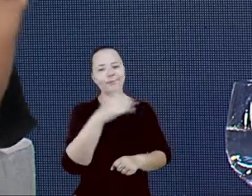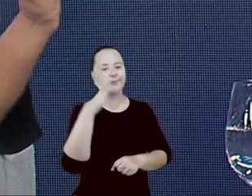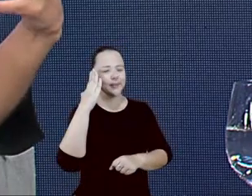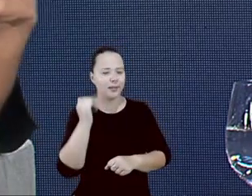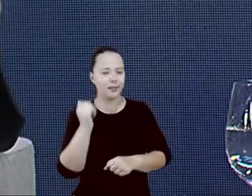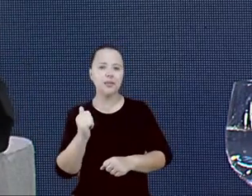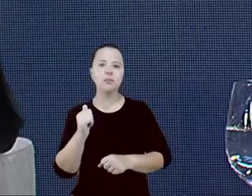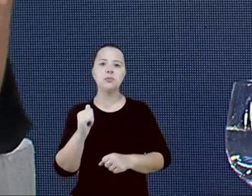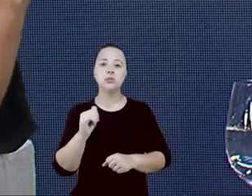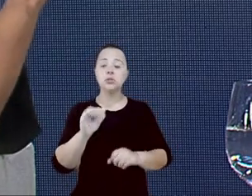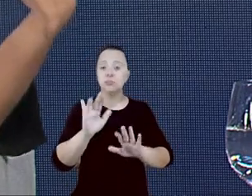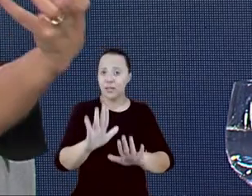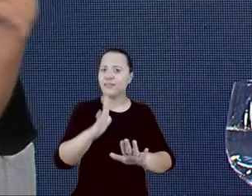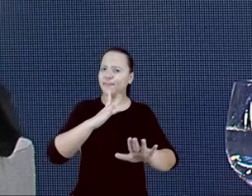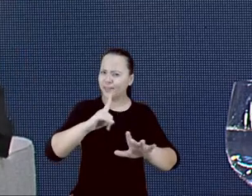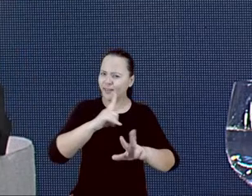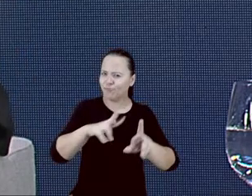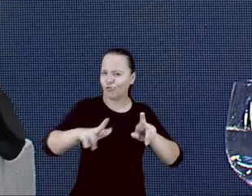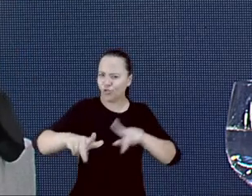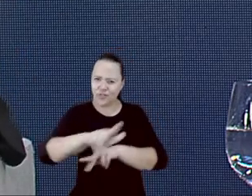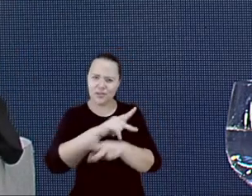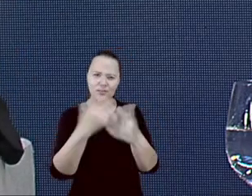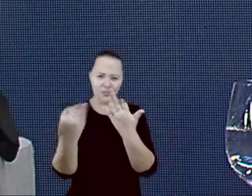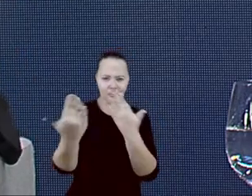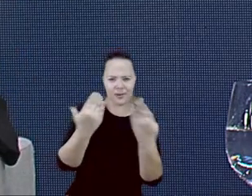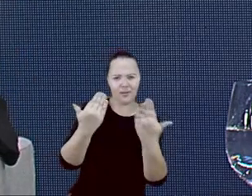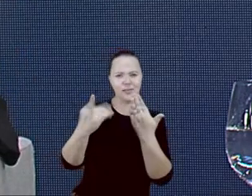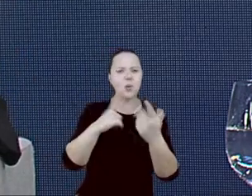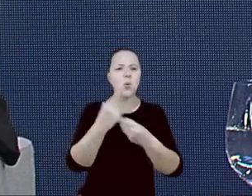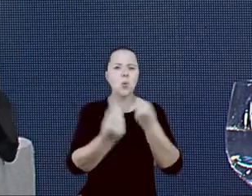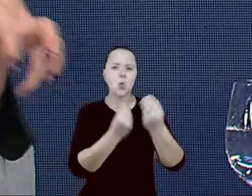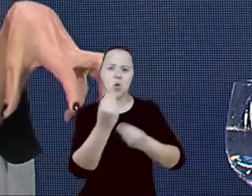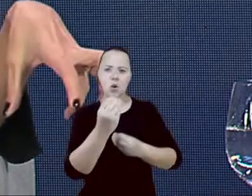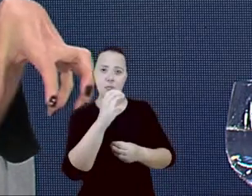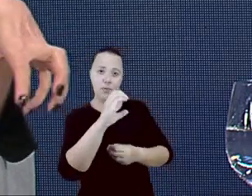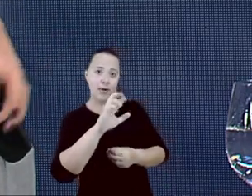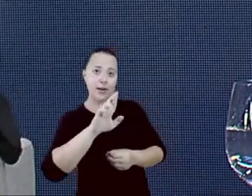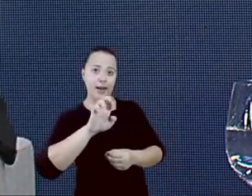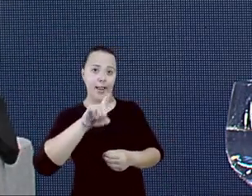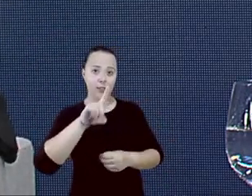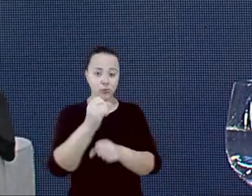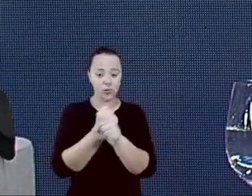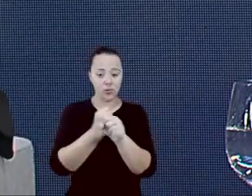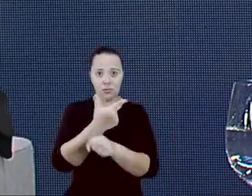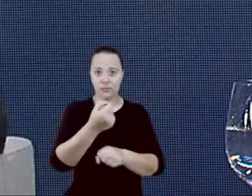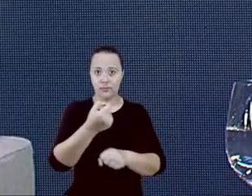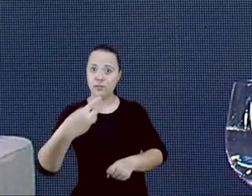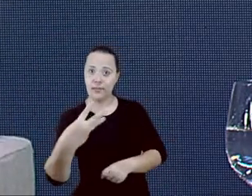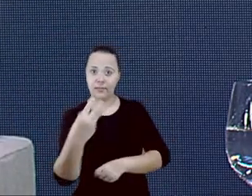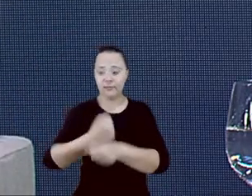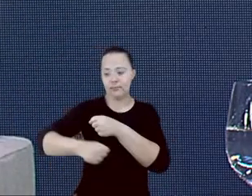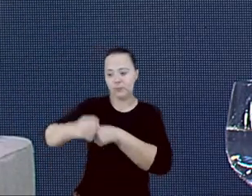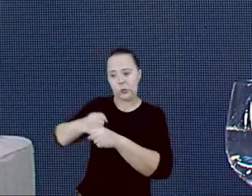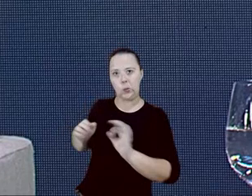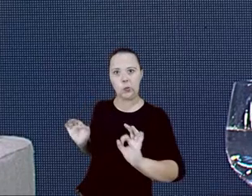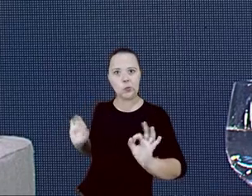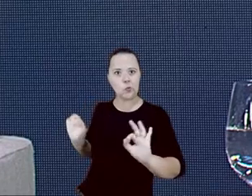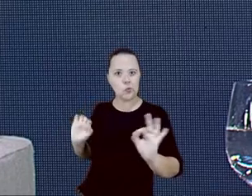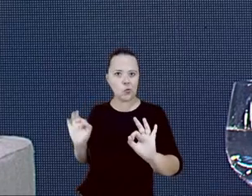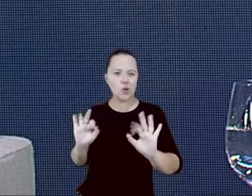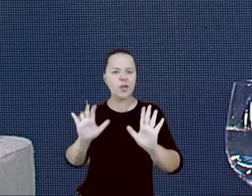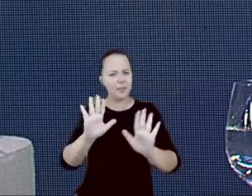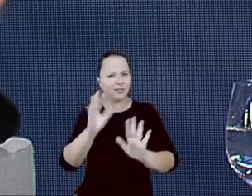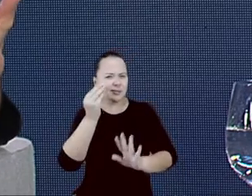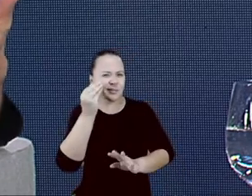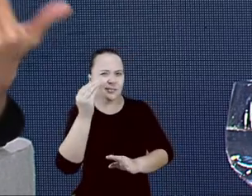vai ver mais diferenciação entre a qualidade de crédito das empresas esse ano do que a gente viu nos anteriores mas essa abertura de prédio que a gente